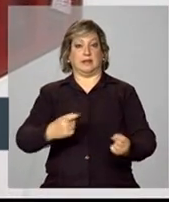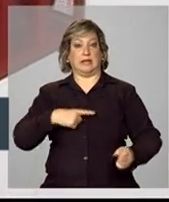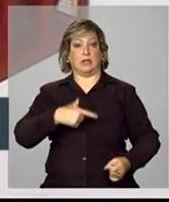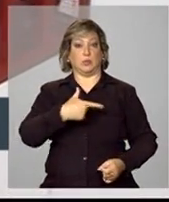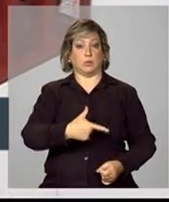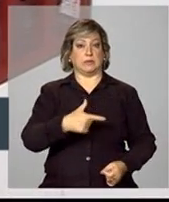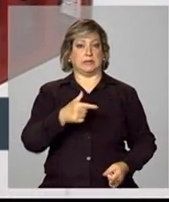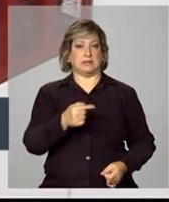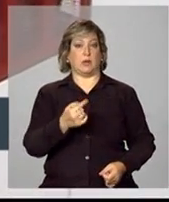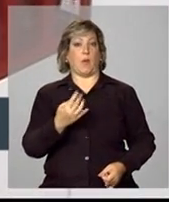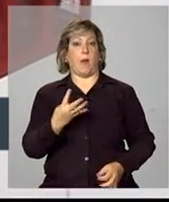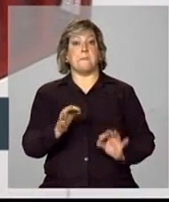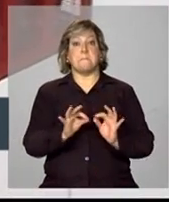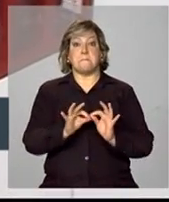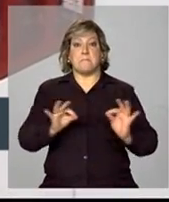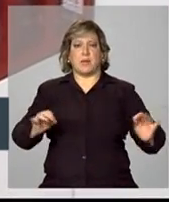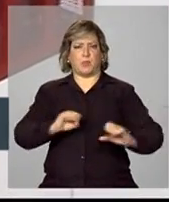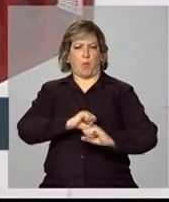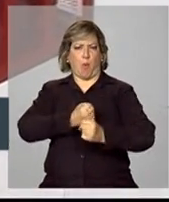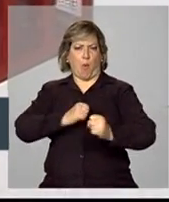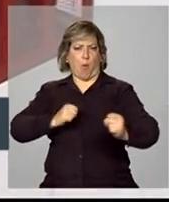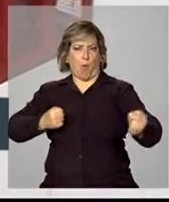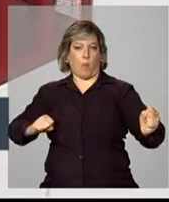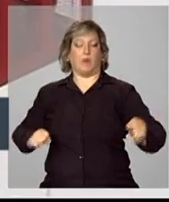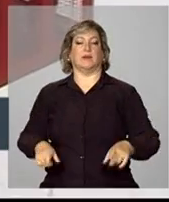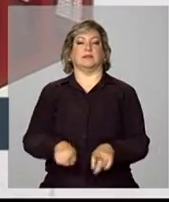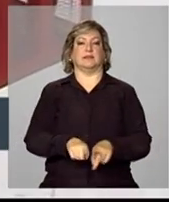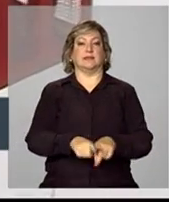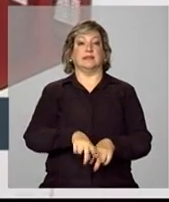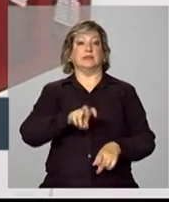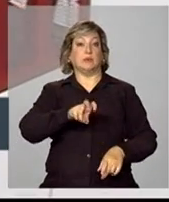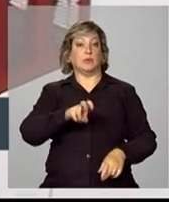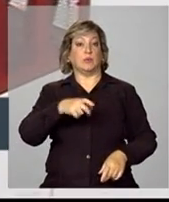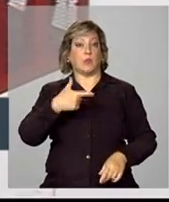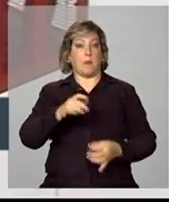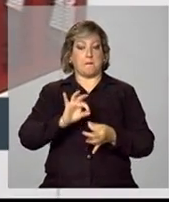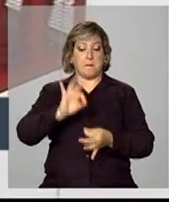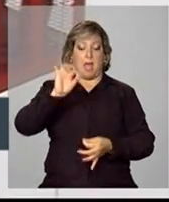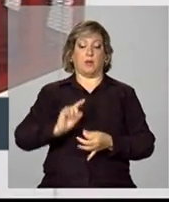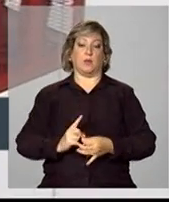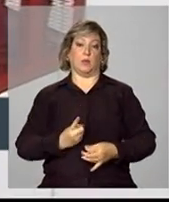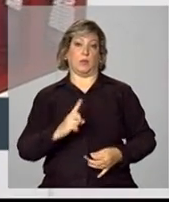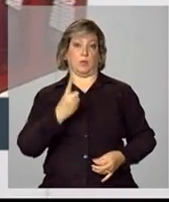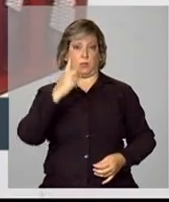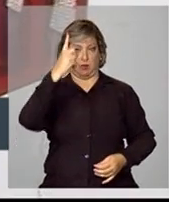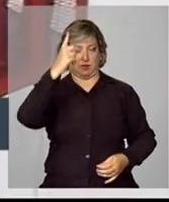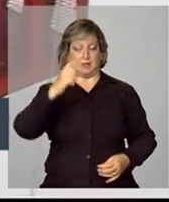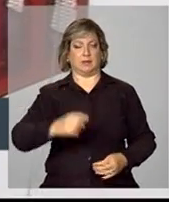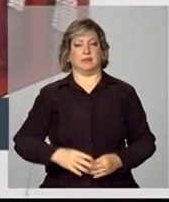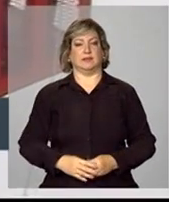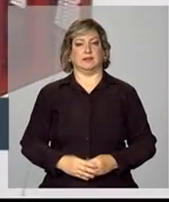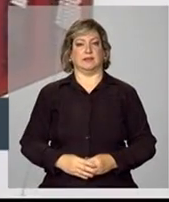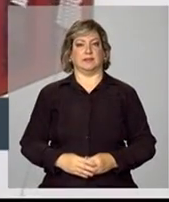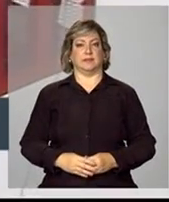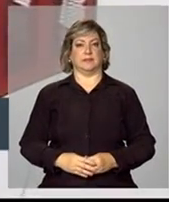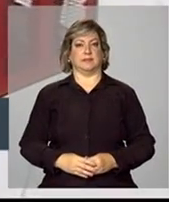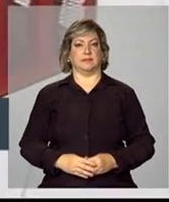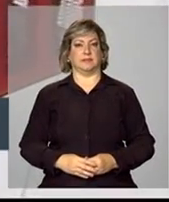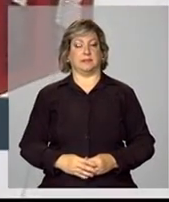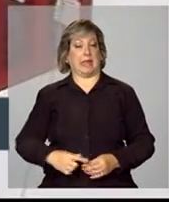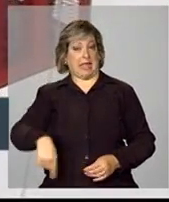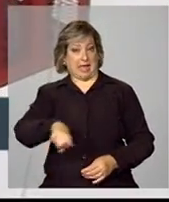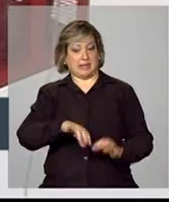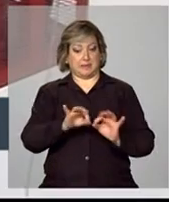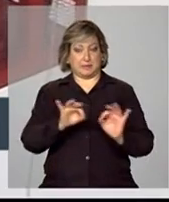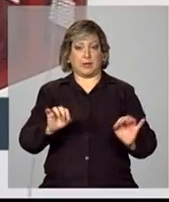274 m de comprimento e 52 m de altura essas